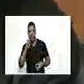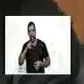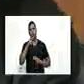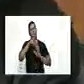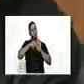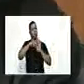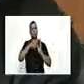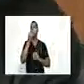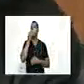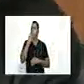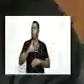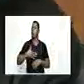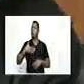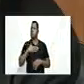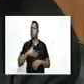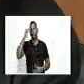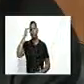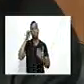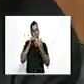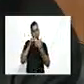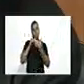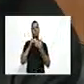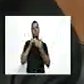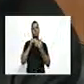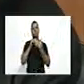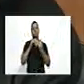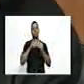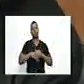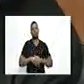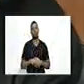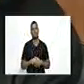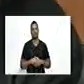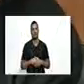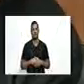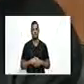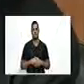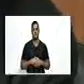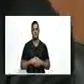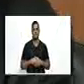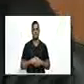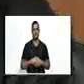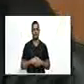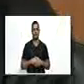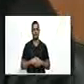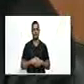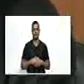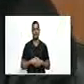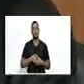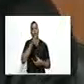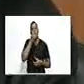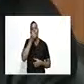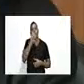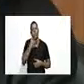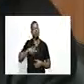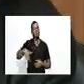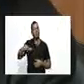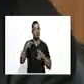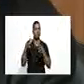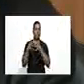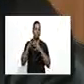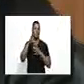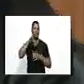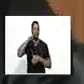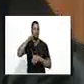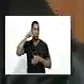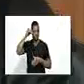que eh vai de encontro aquilo que é interesse do Servidor Municipal e claro né do